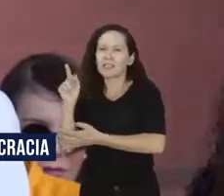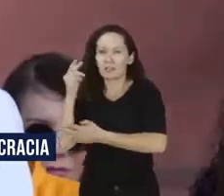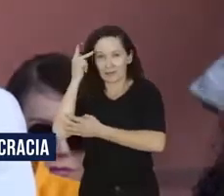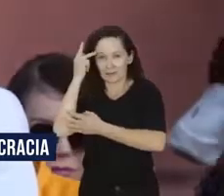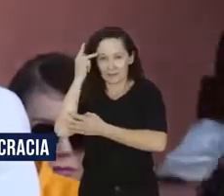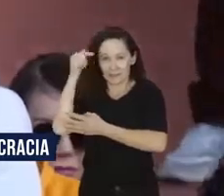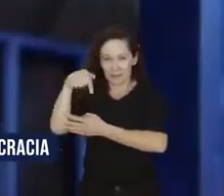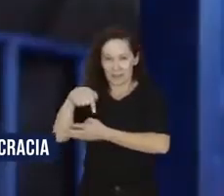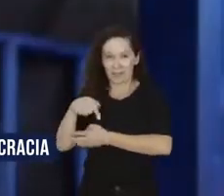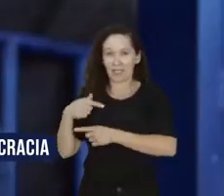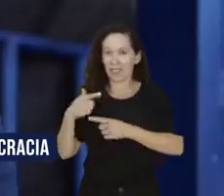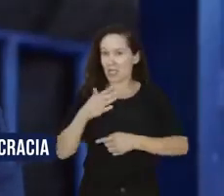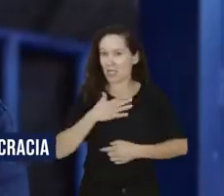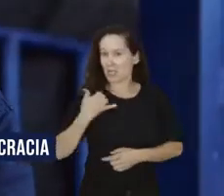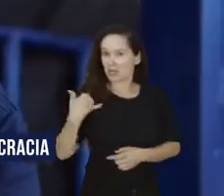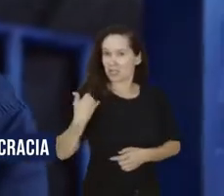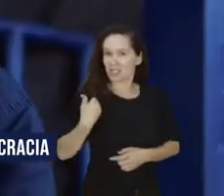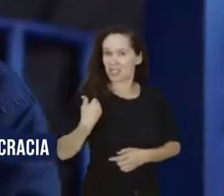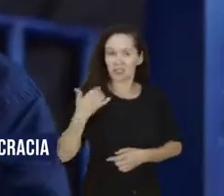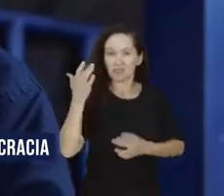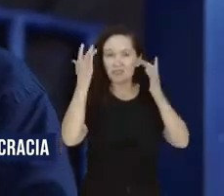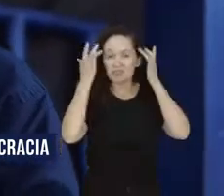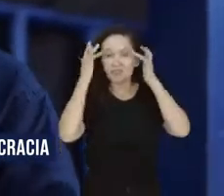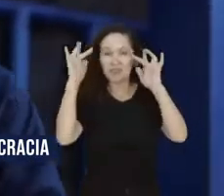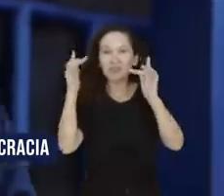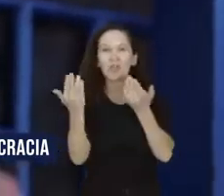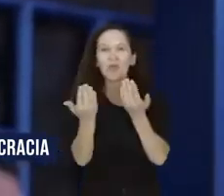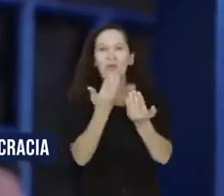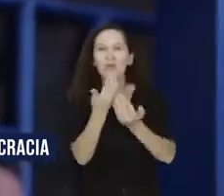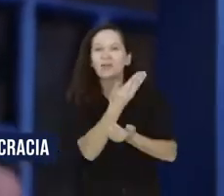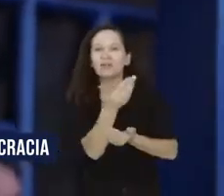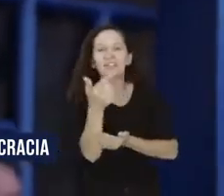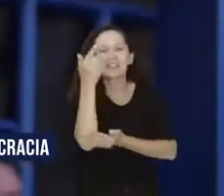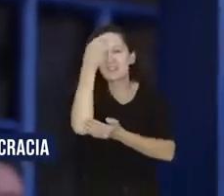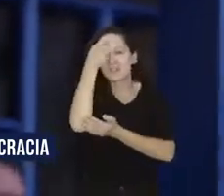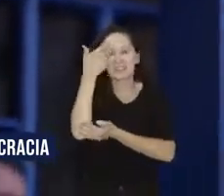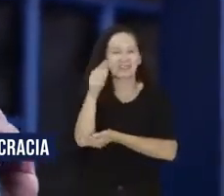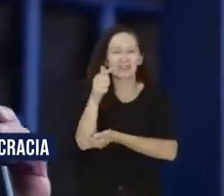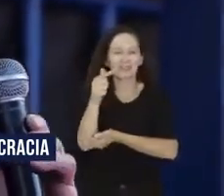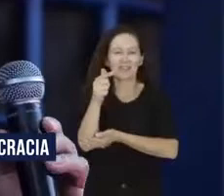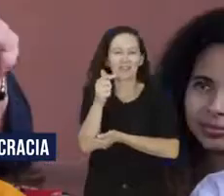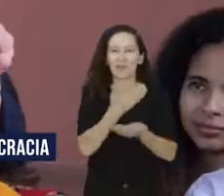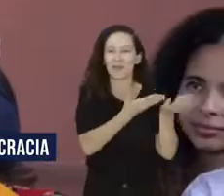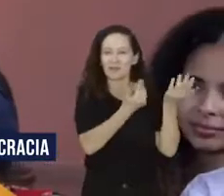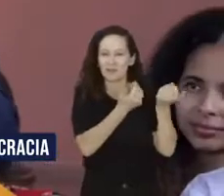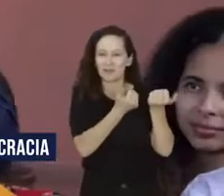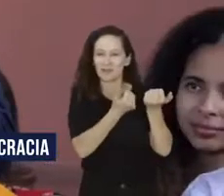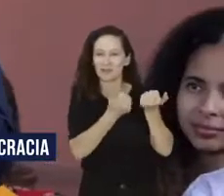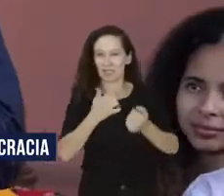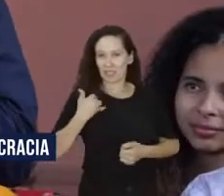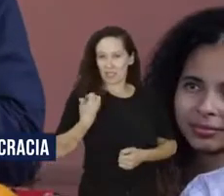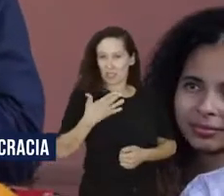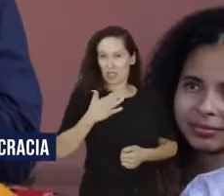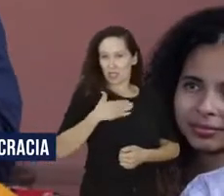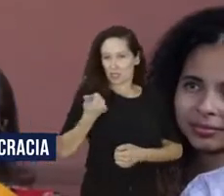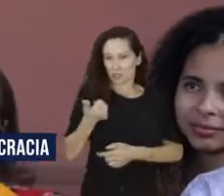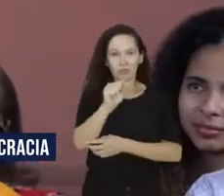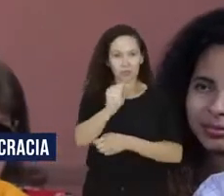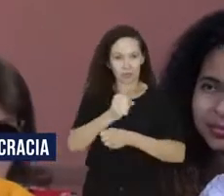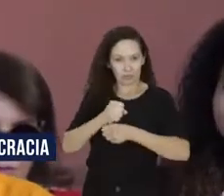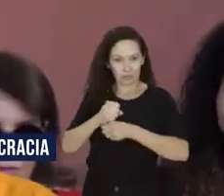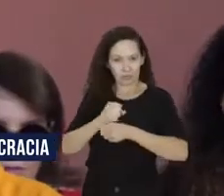não tinha consciência política. Eu ainda não tinha. Eu, aos 18 anos de idade, eu só gostava de